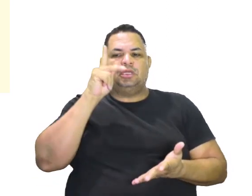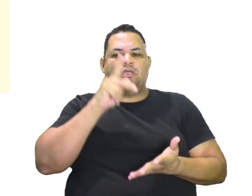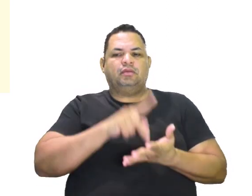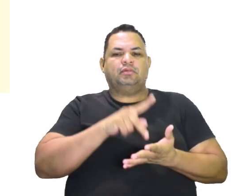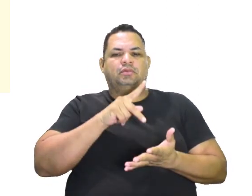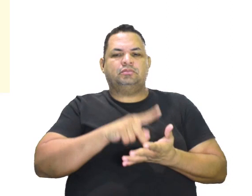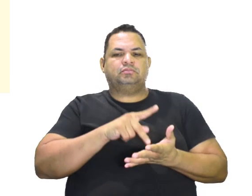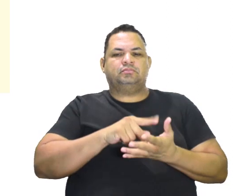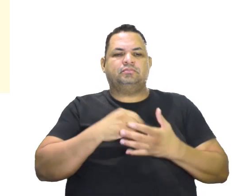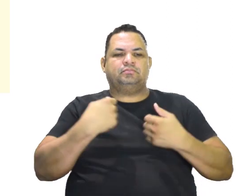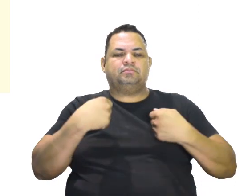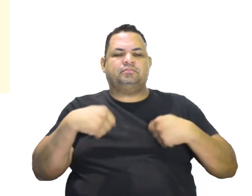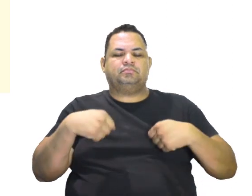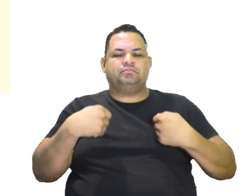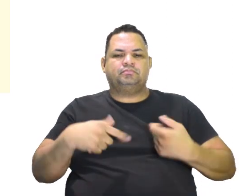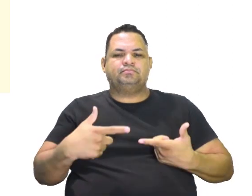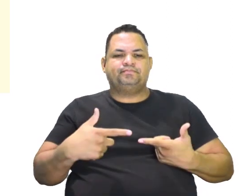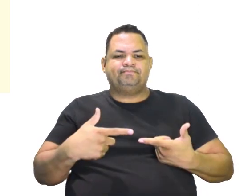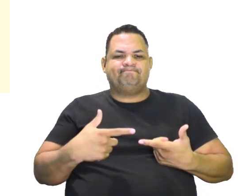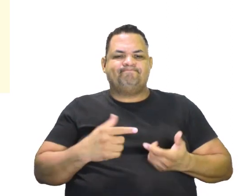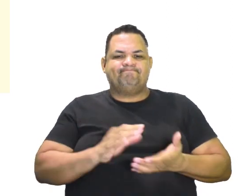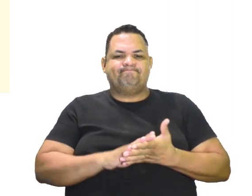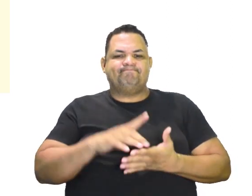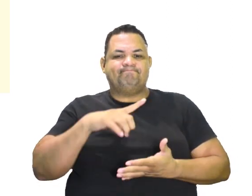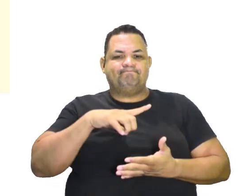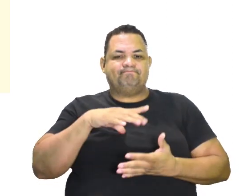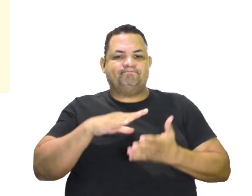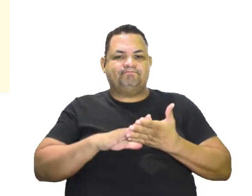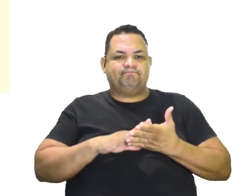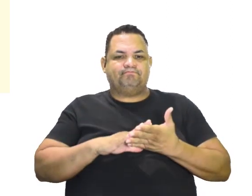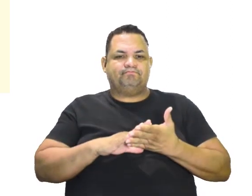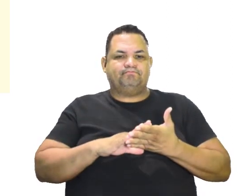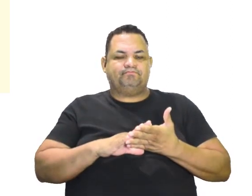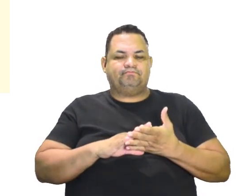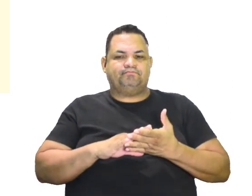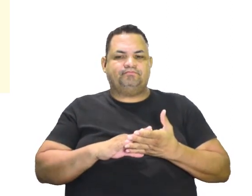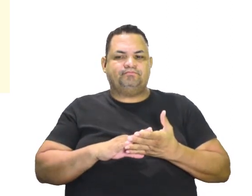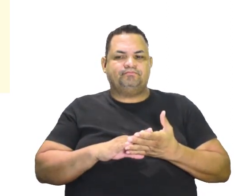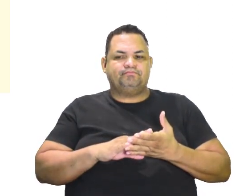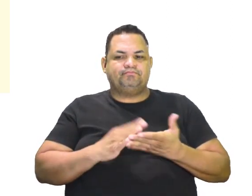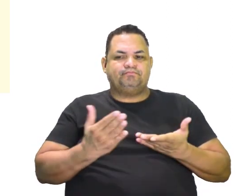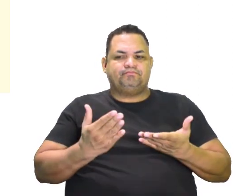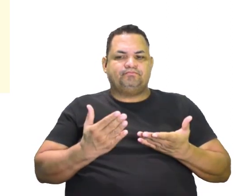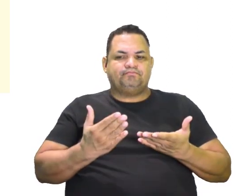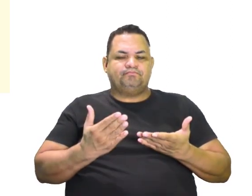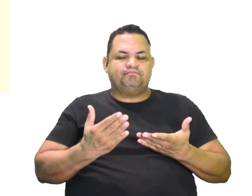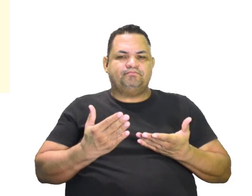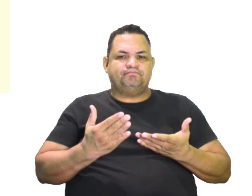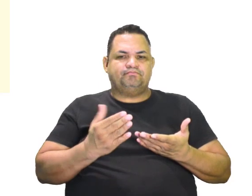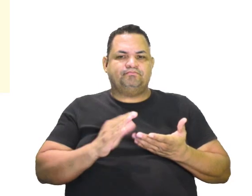ele tinha essa limitação, tinha esse